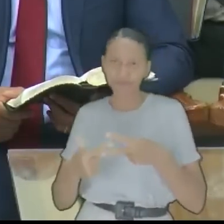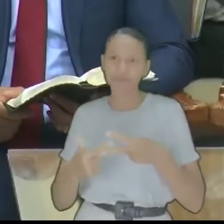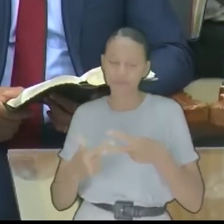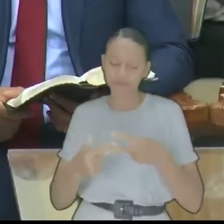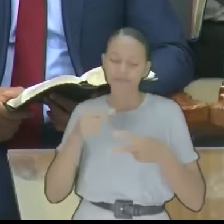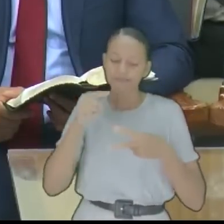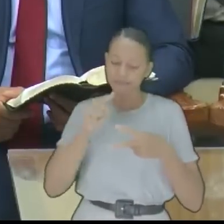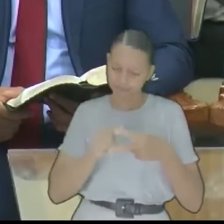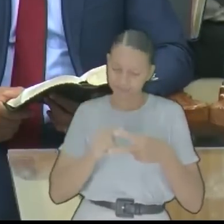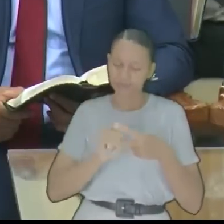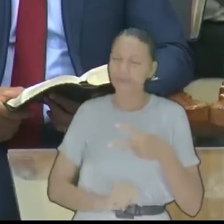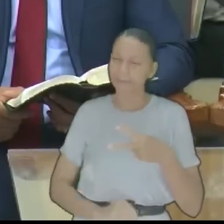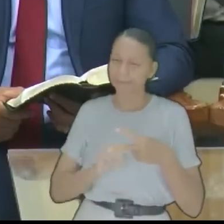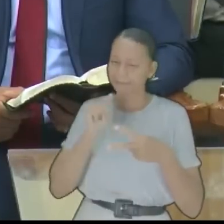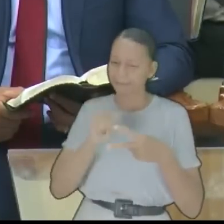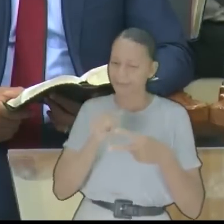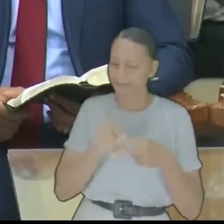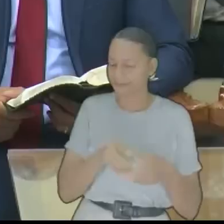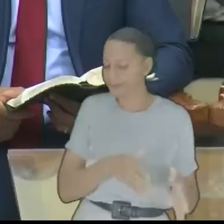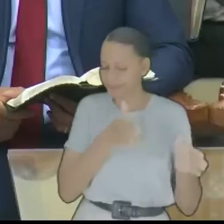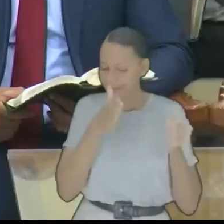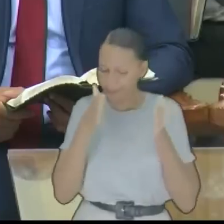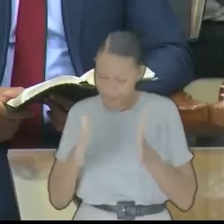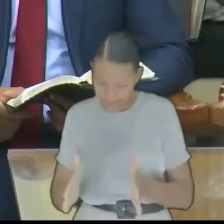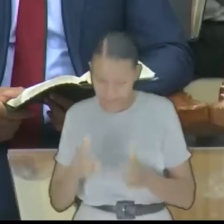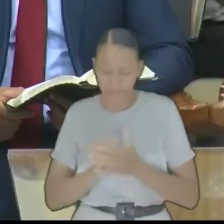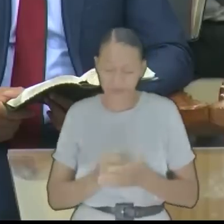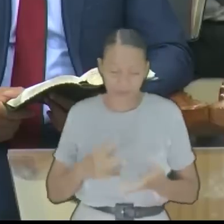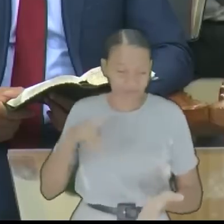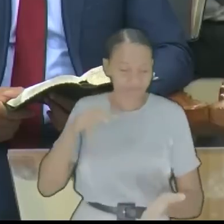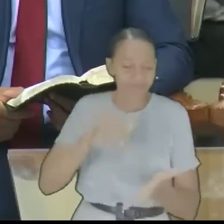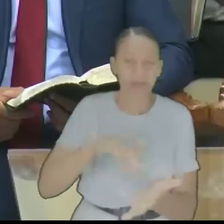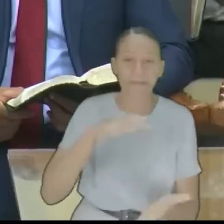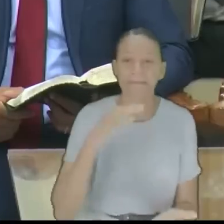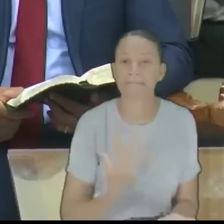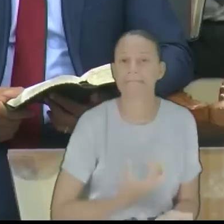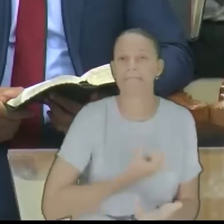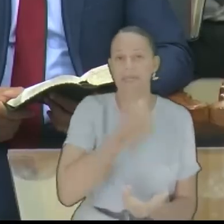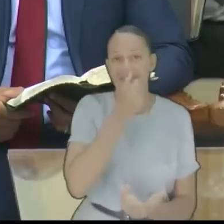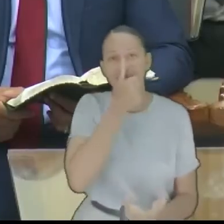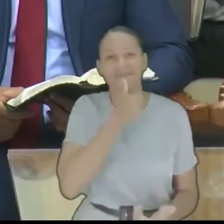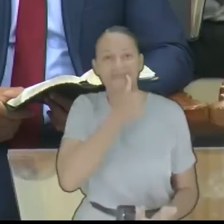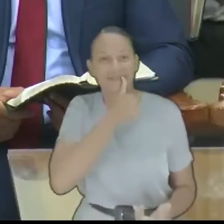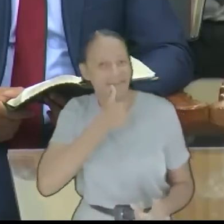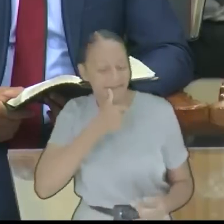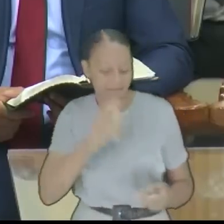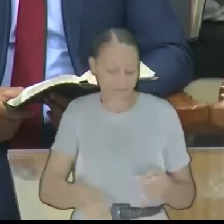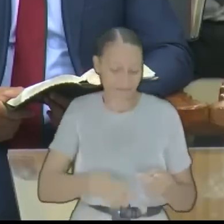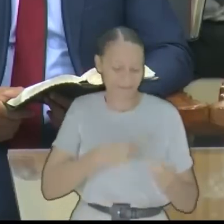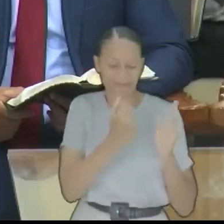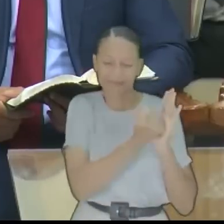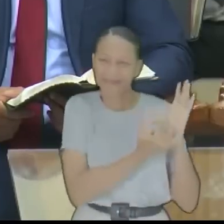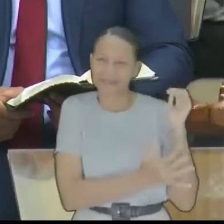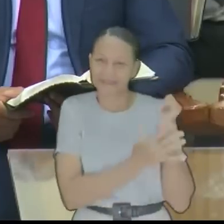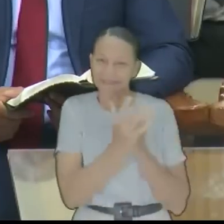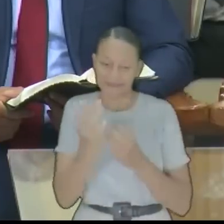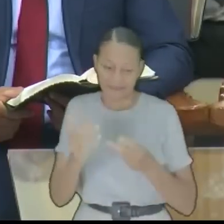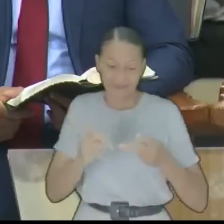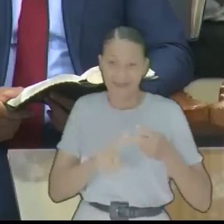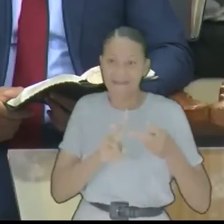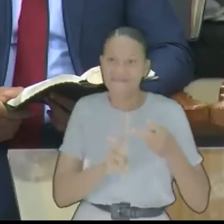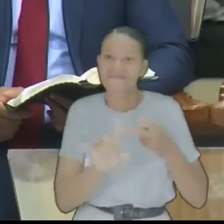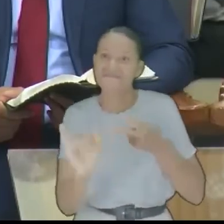ocasiões. A primeira ocasião, quando ele veio para salvar, e a segunda ocasião, quando ele virá